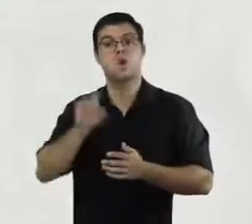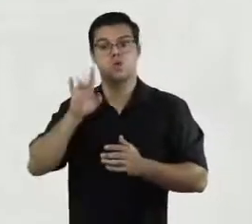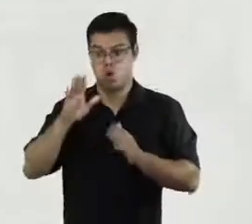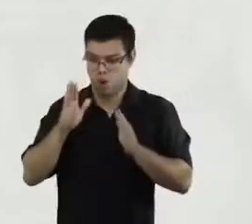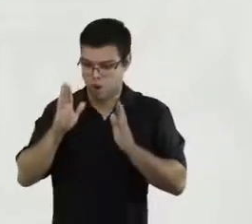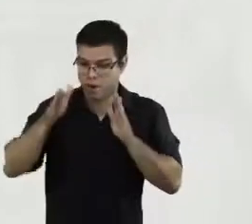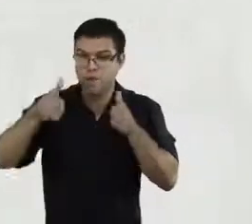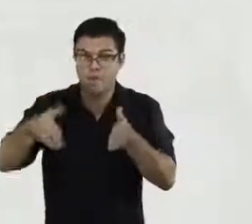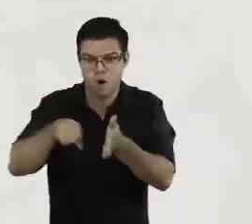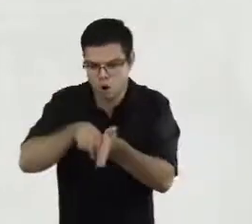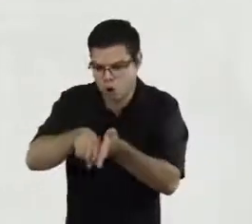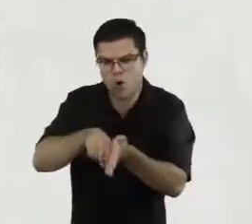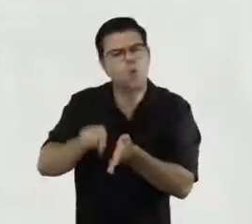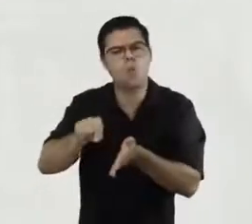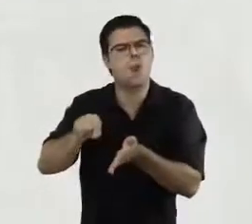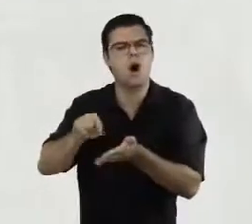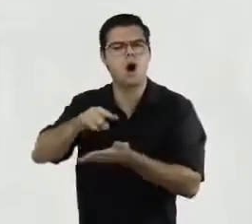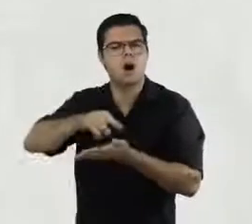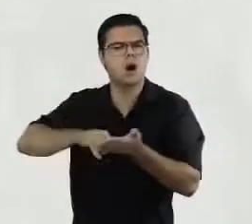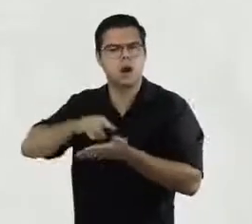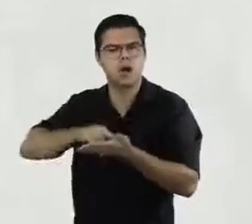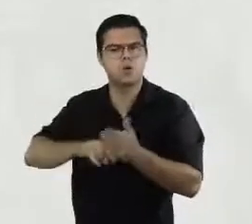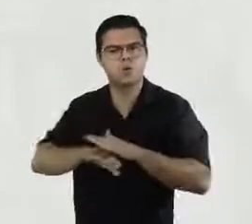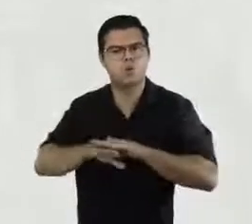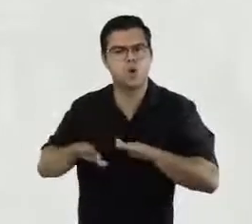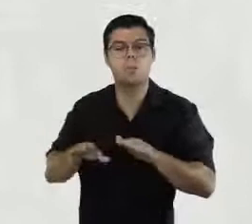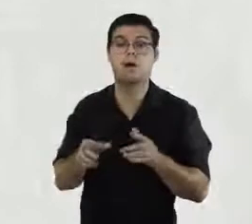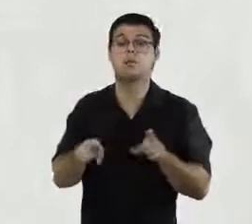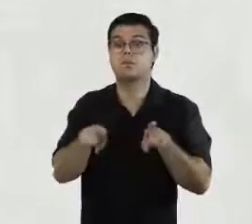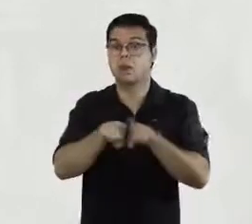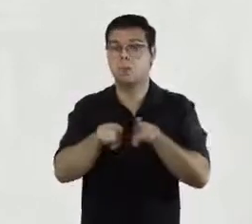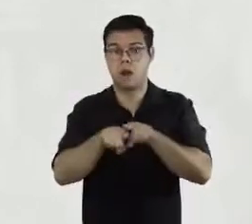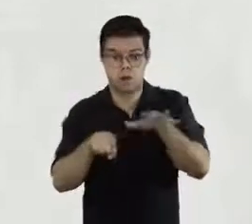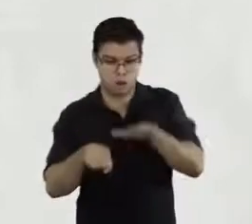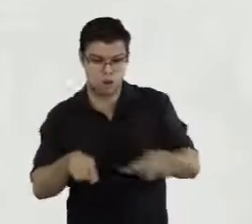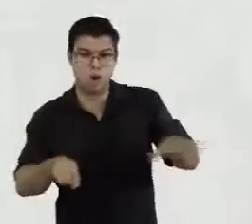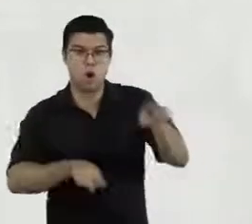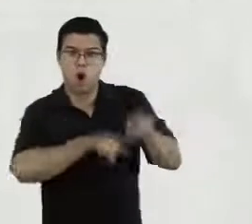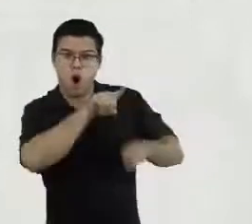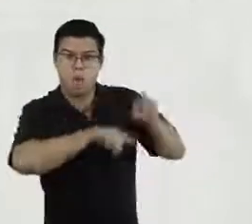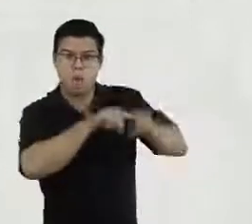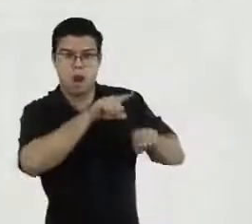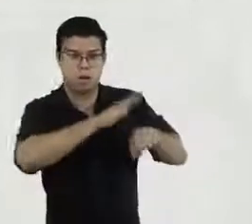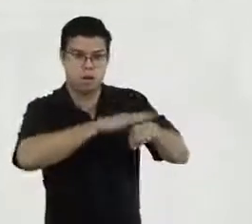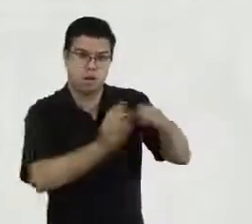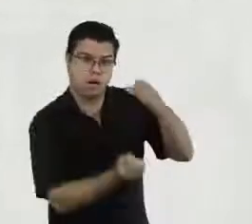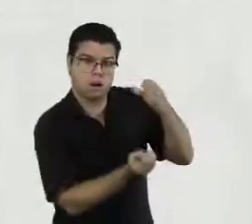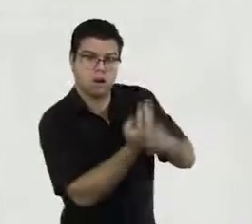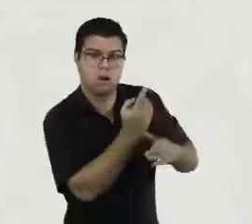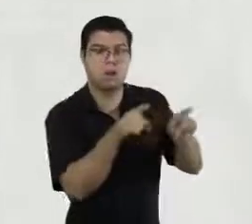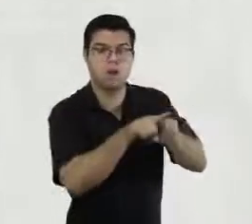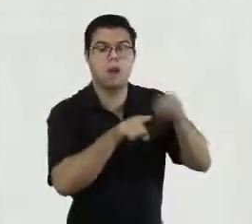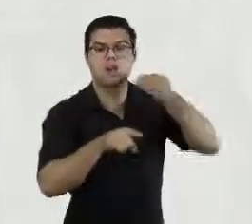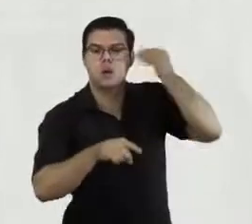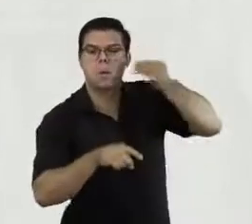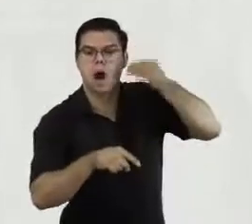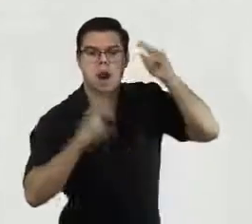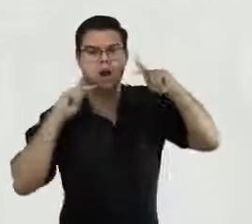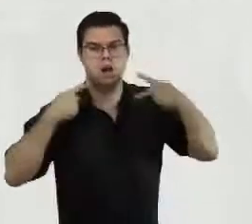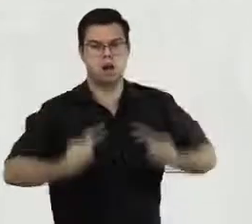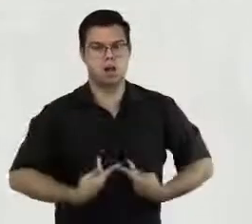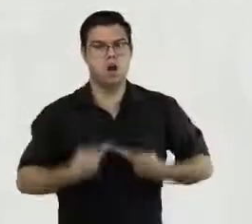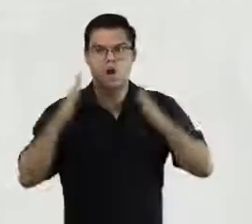buscam dizer o que é documento, mas o amplia a todos os objetos apropriados e criados pela experiência humana, sob